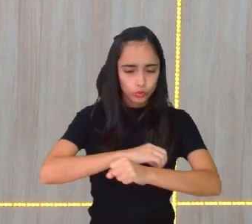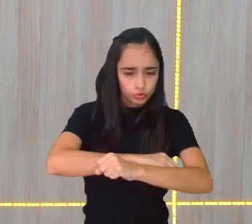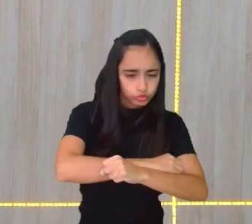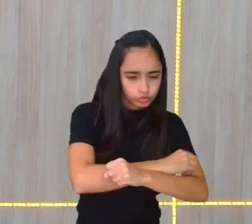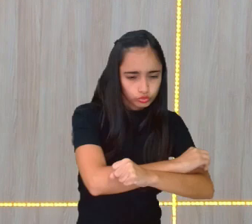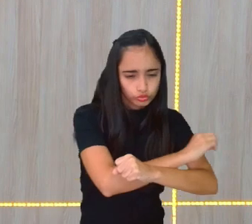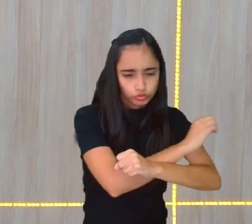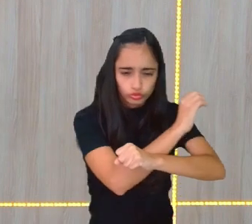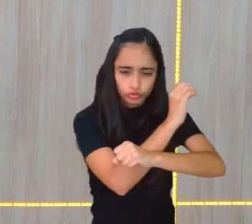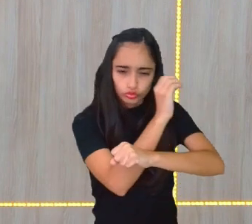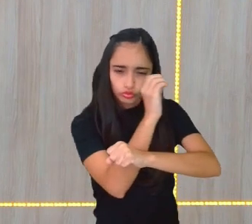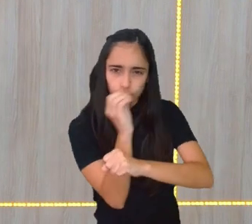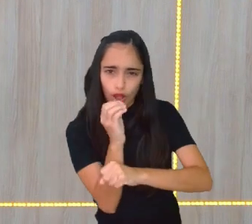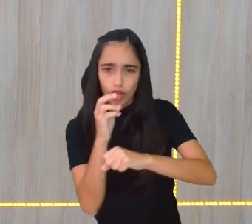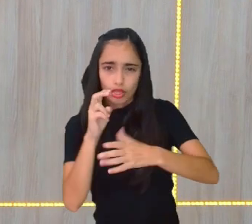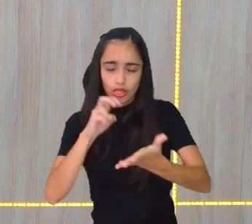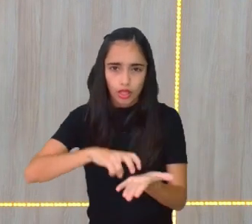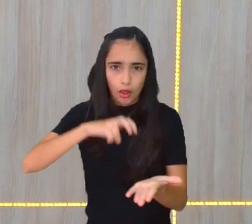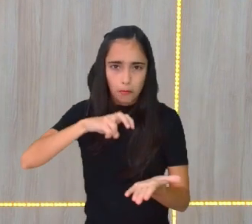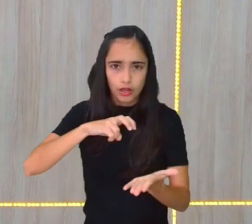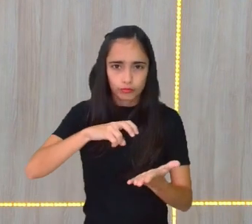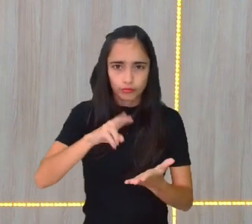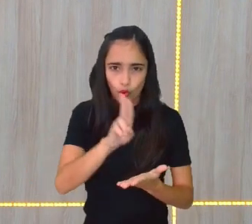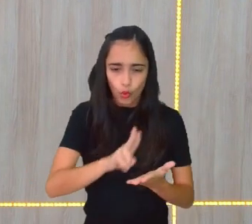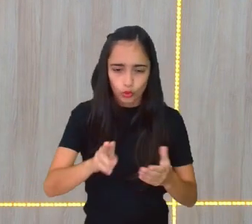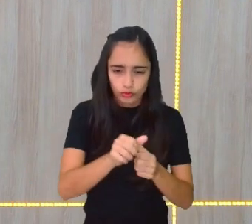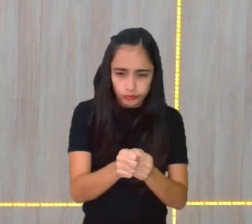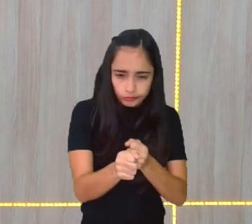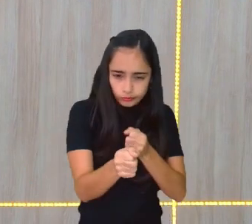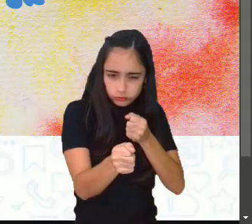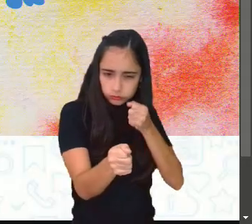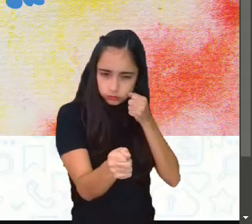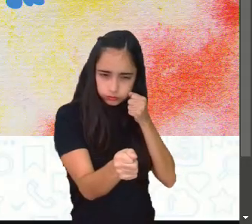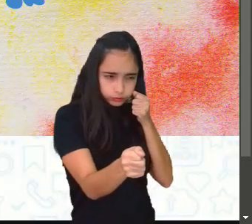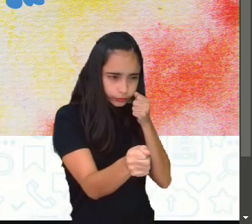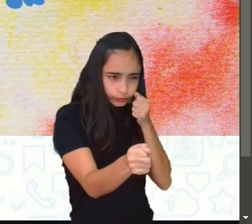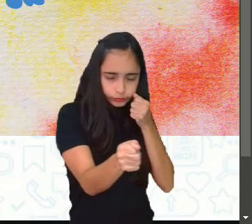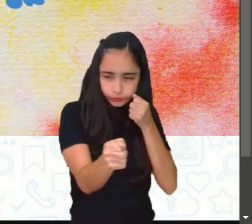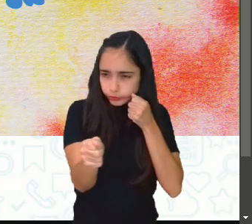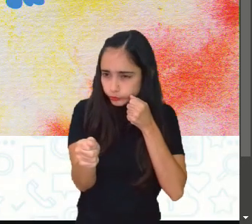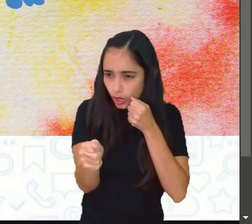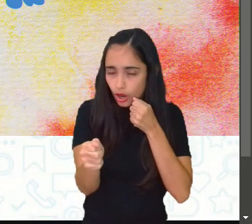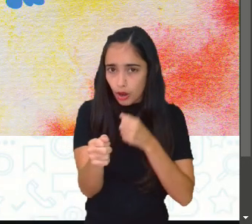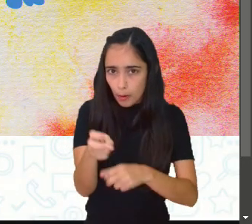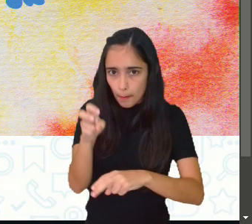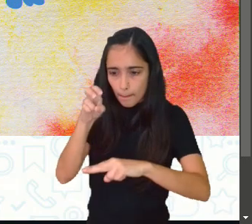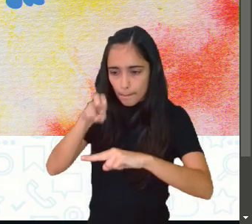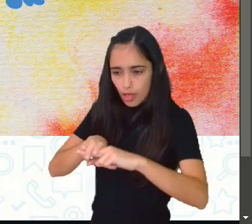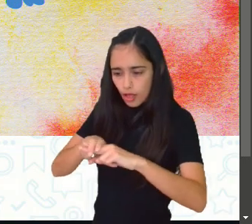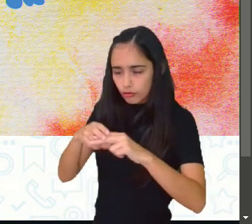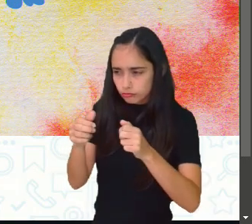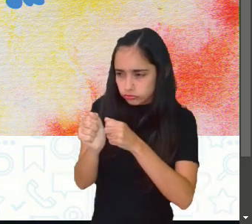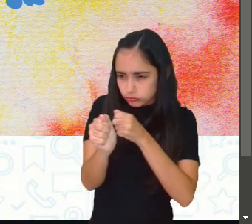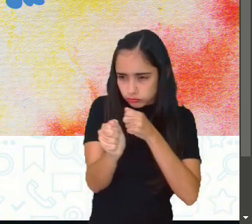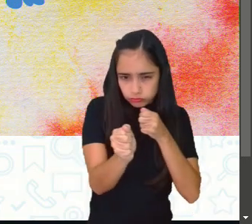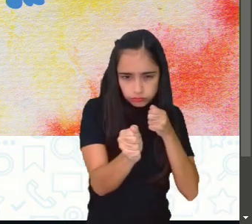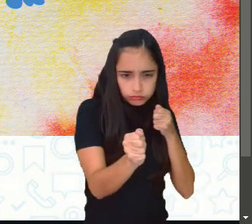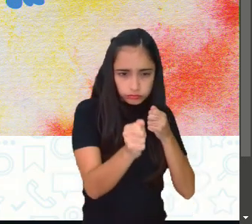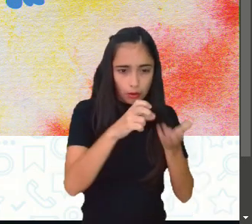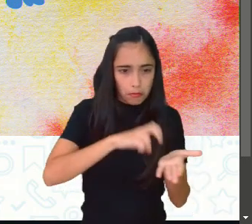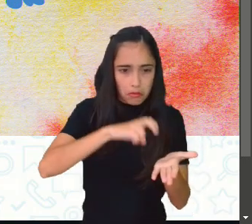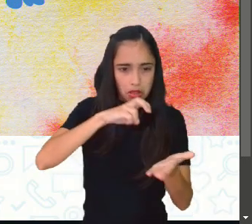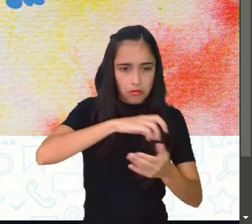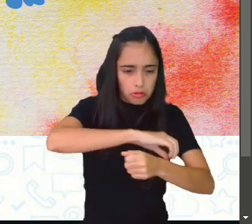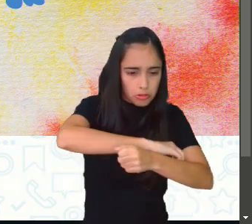flecha e saiu para o bosque. Esperou deitada, imóvel, no mesmo lugar de véspera. A manhã passou. A tarde passou